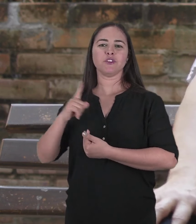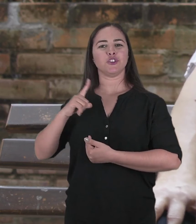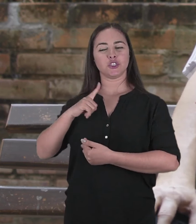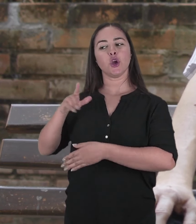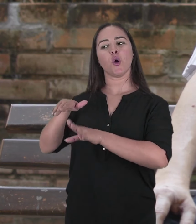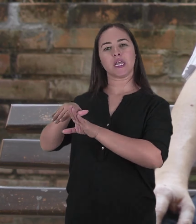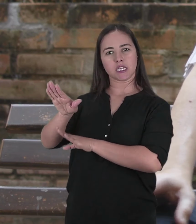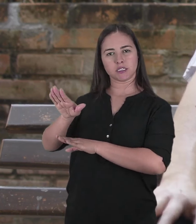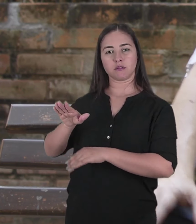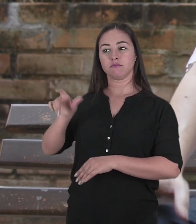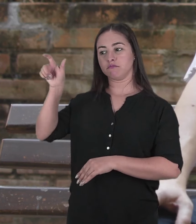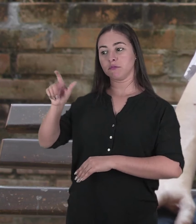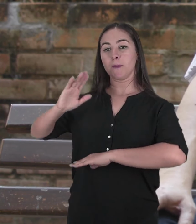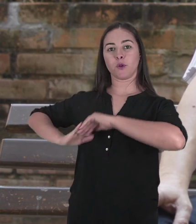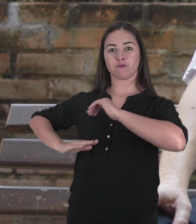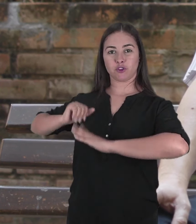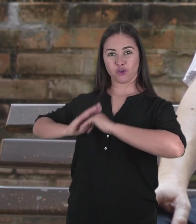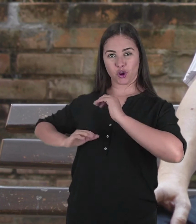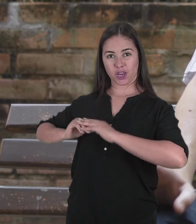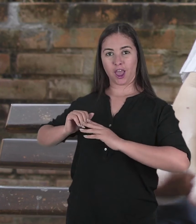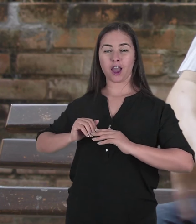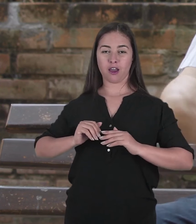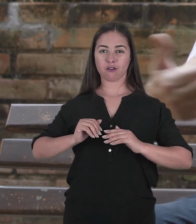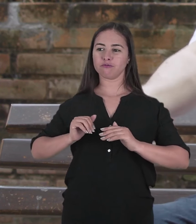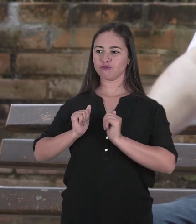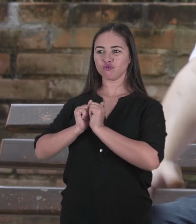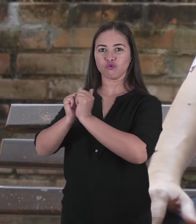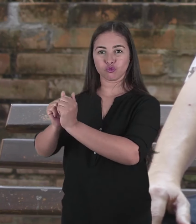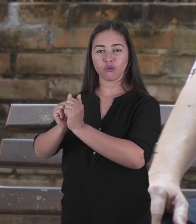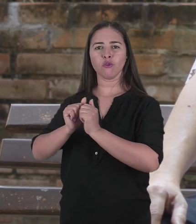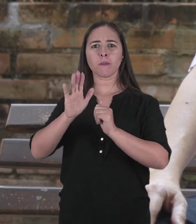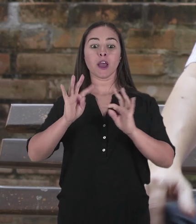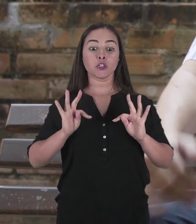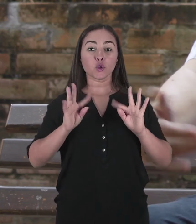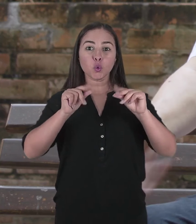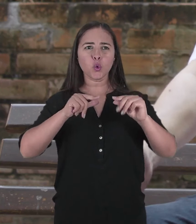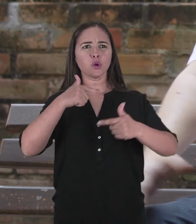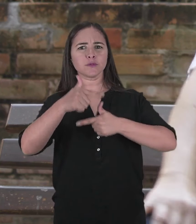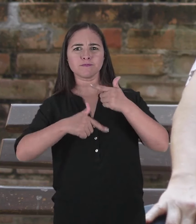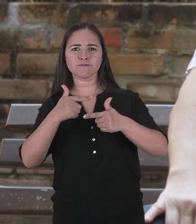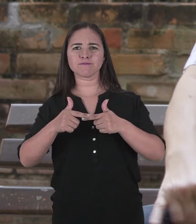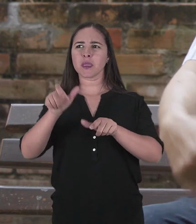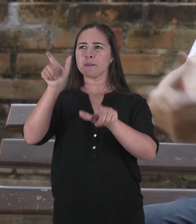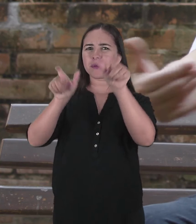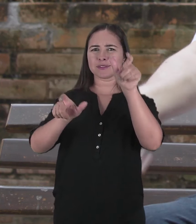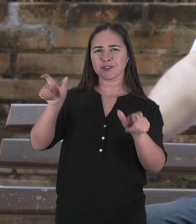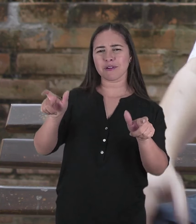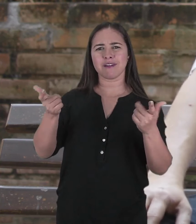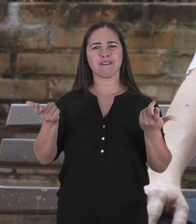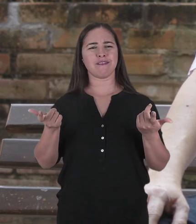orientação, né, de um profissional do observatório, mas toda a abordagem que eles fizeram com